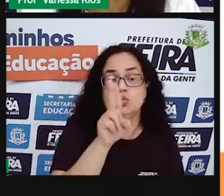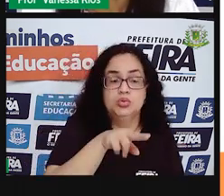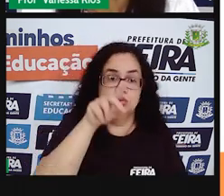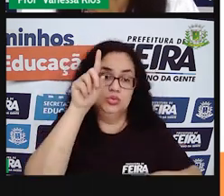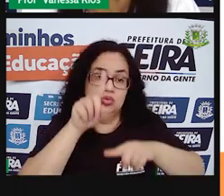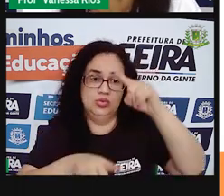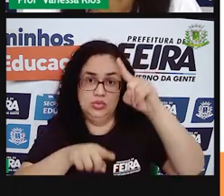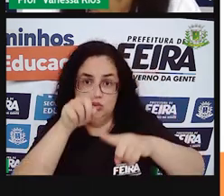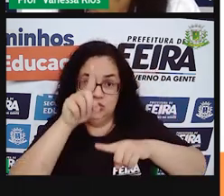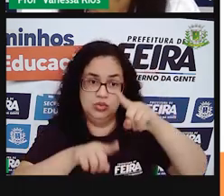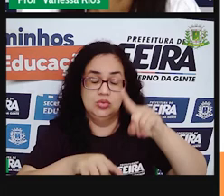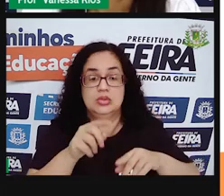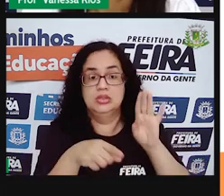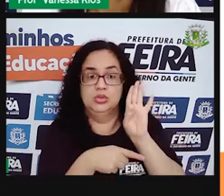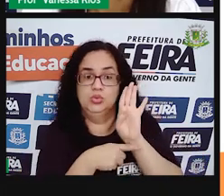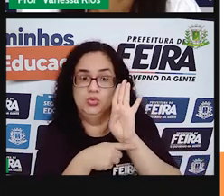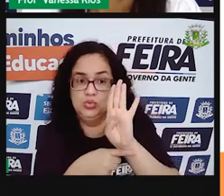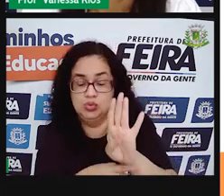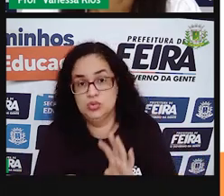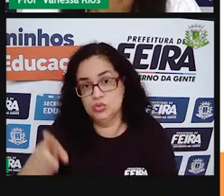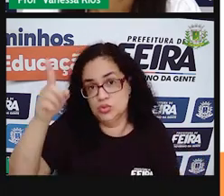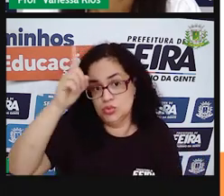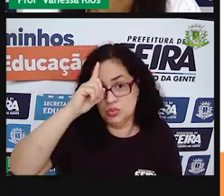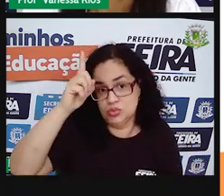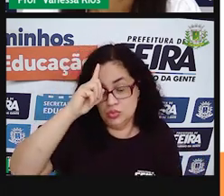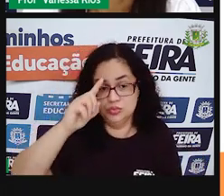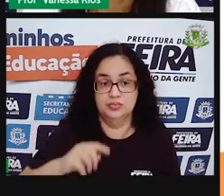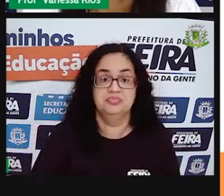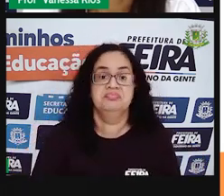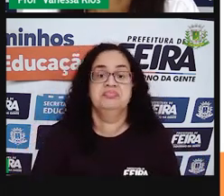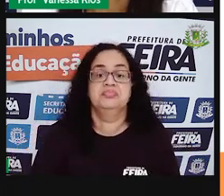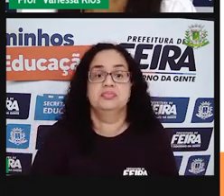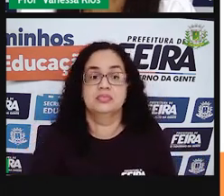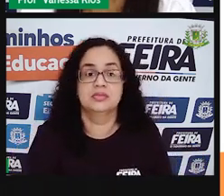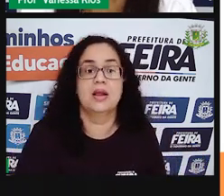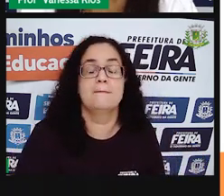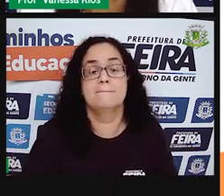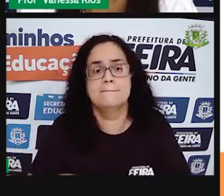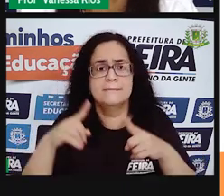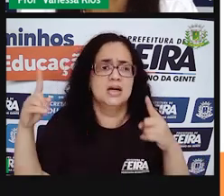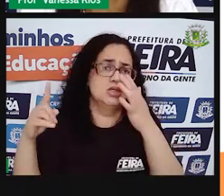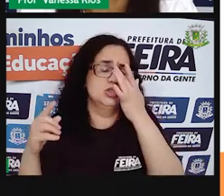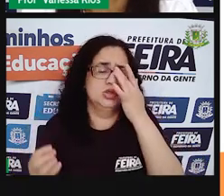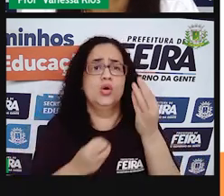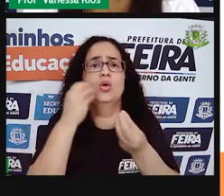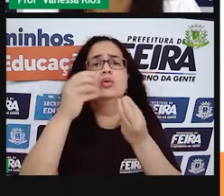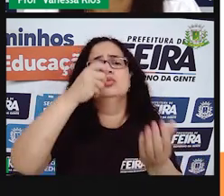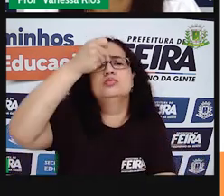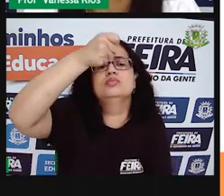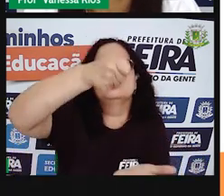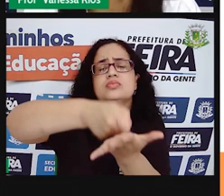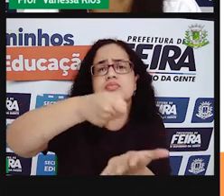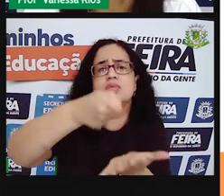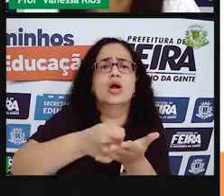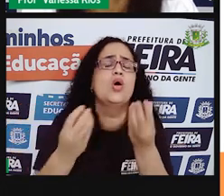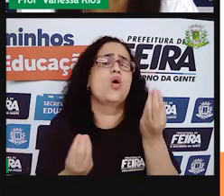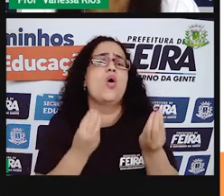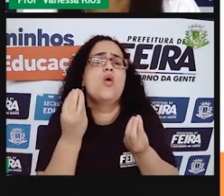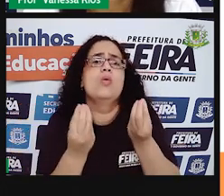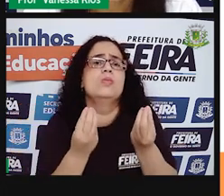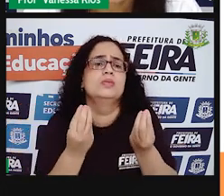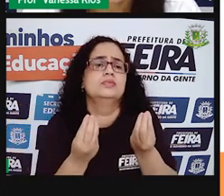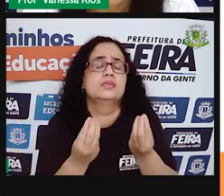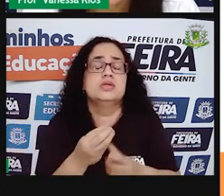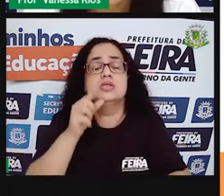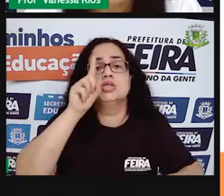materiais realmente nos ajude no nosso dia a dia. Mas aí, como será a resistência? Como é que ela se comporta